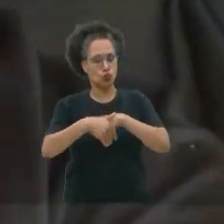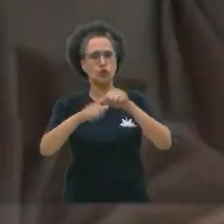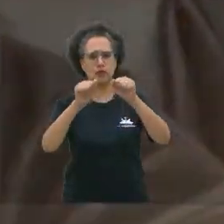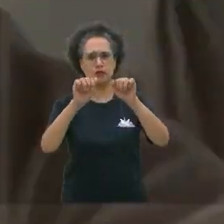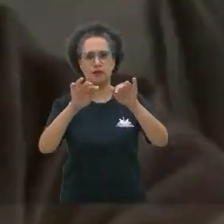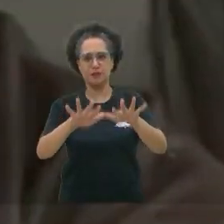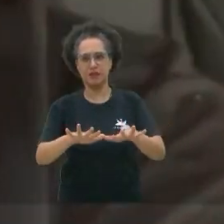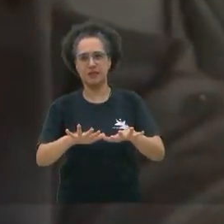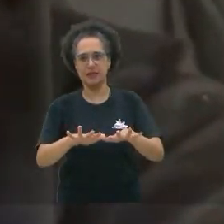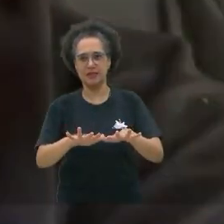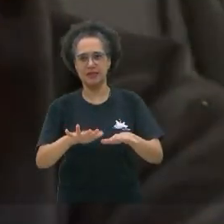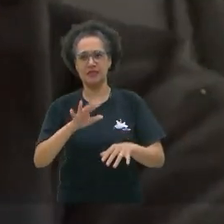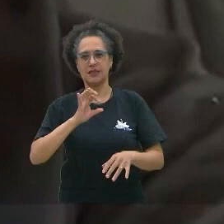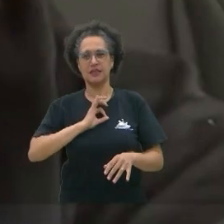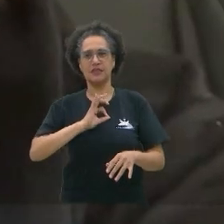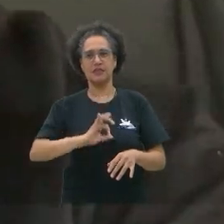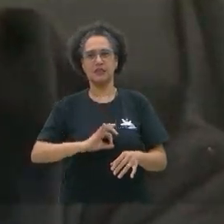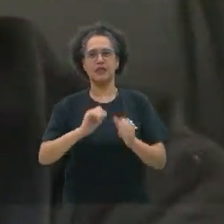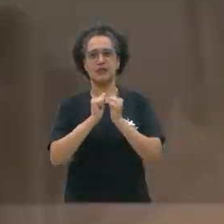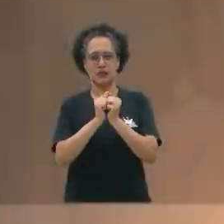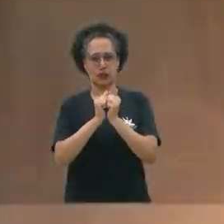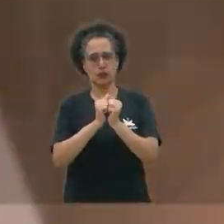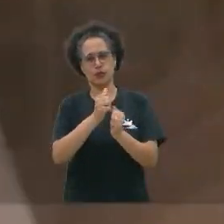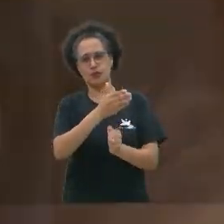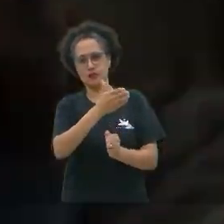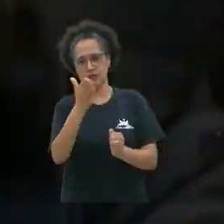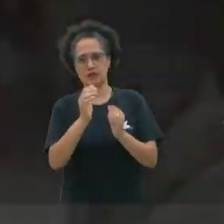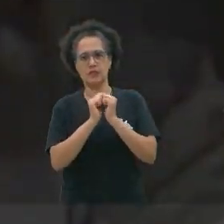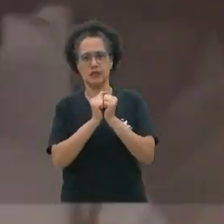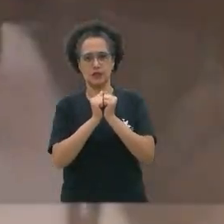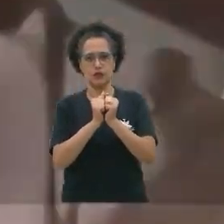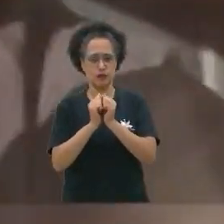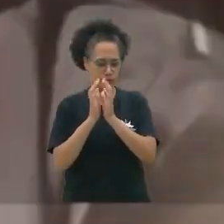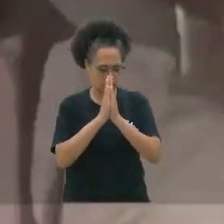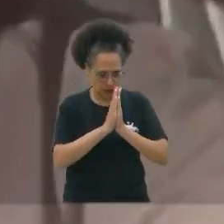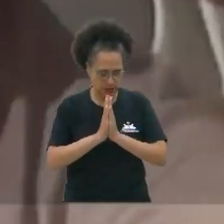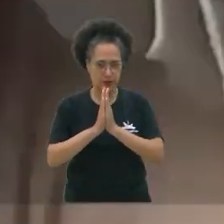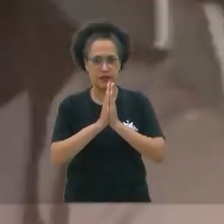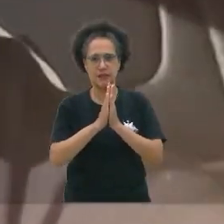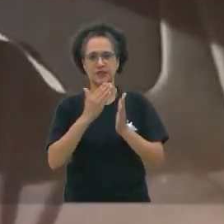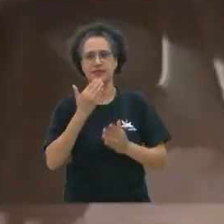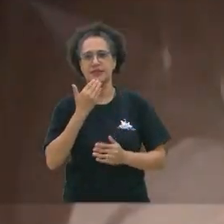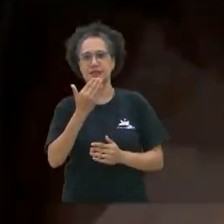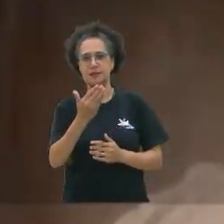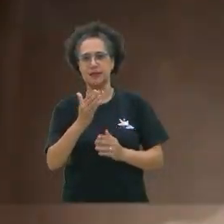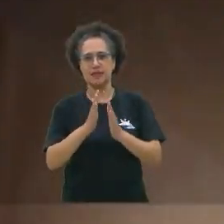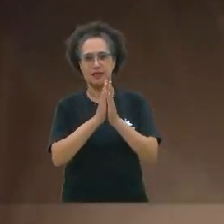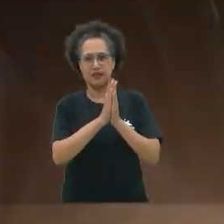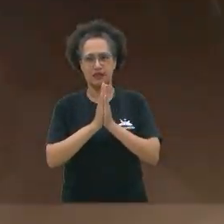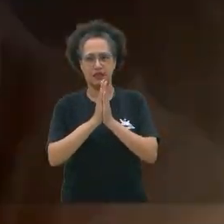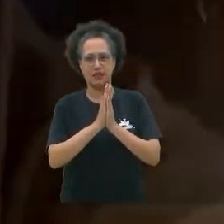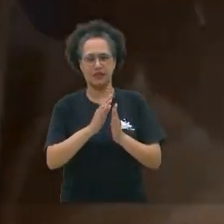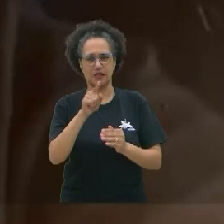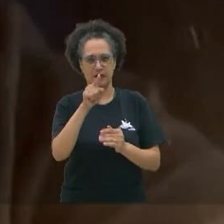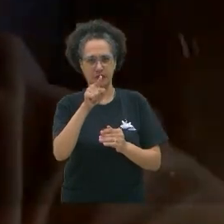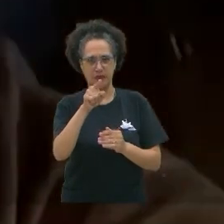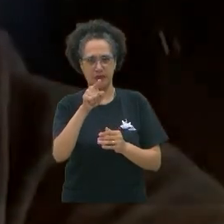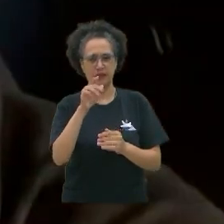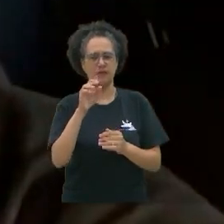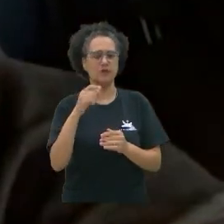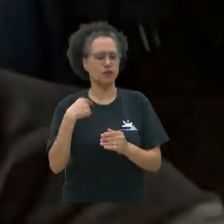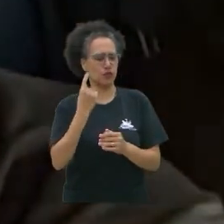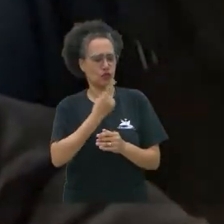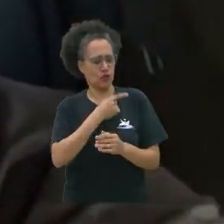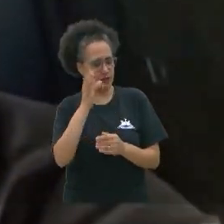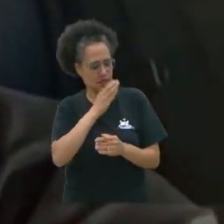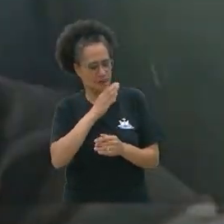padre estará aqui acompanhando e juntos, unidos em oração, eu peço a oração de vocês para que em breve o padre possa